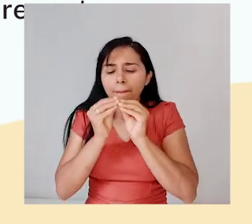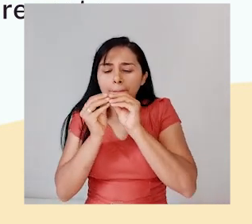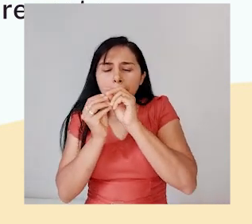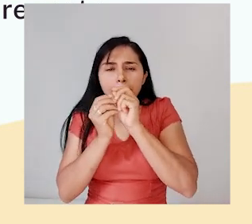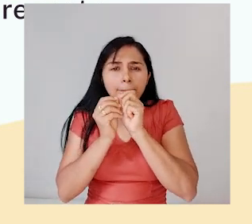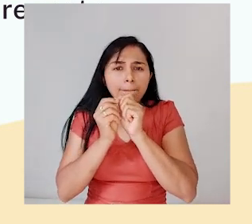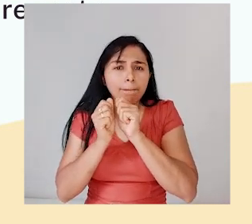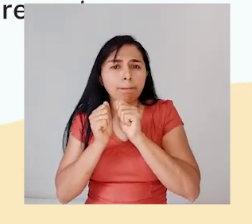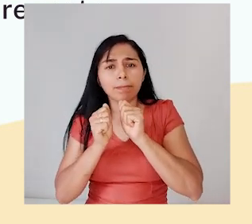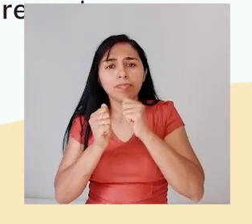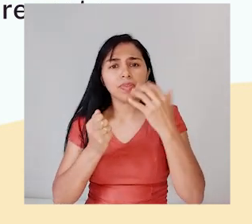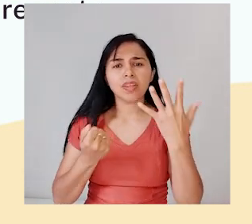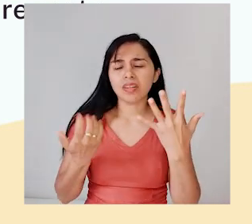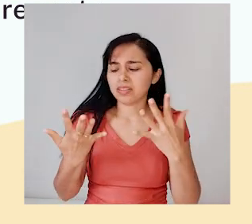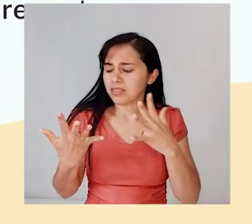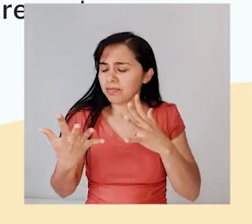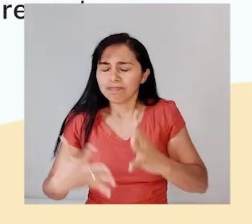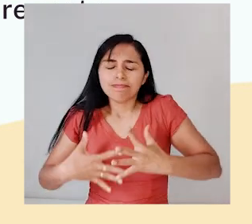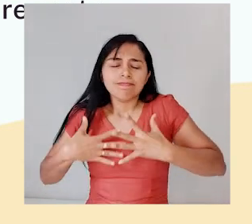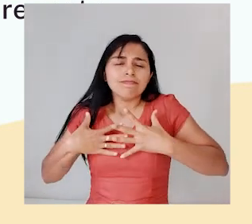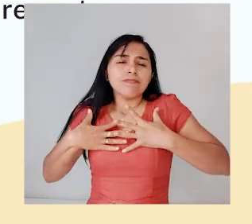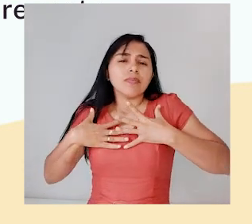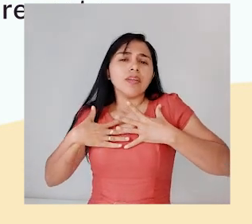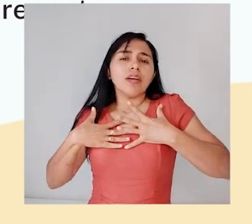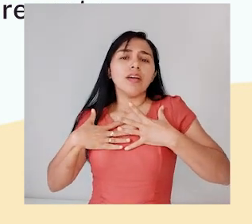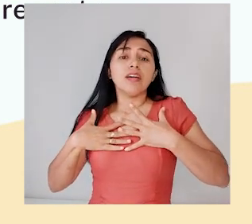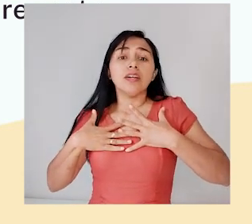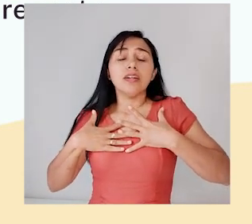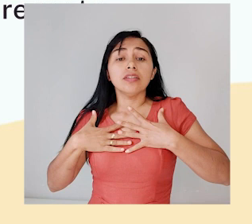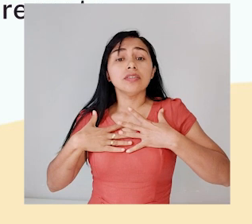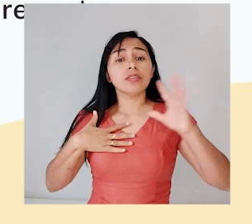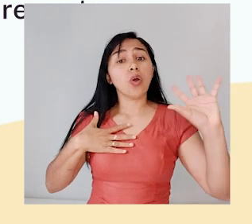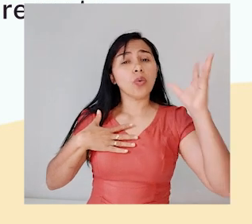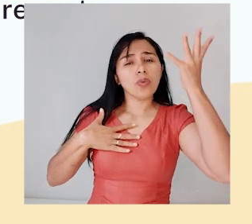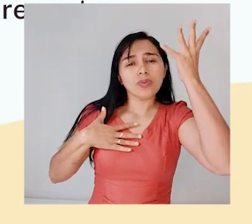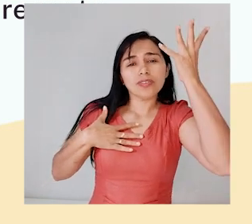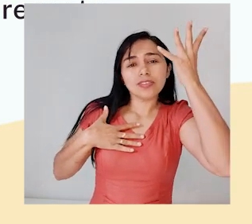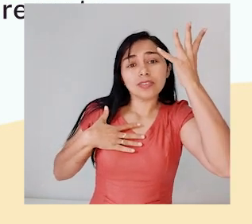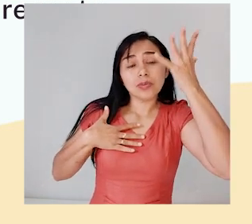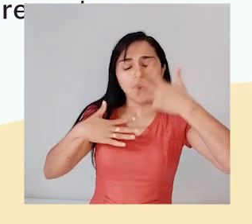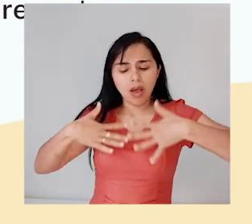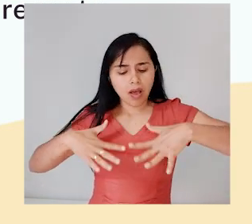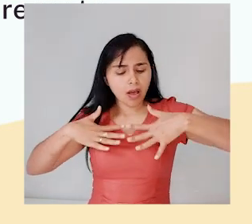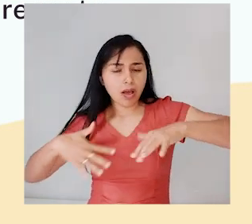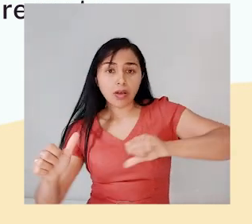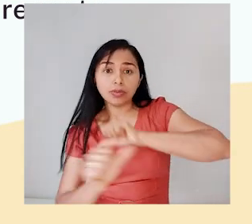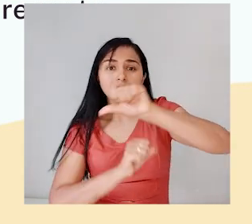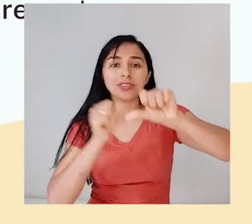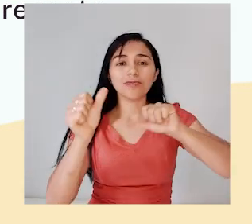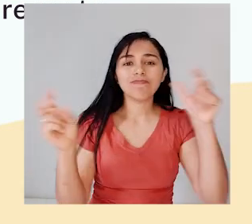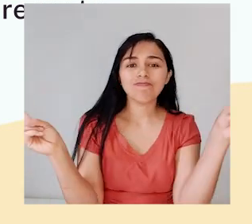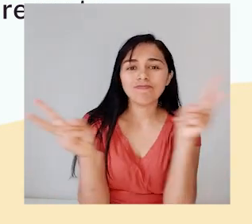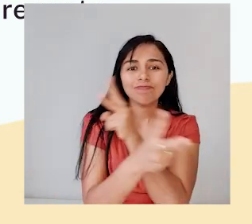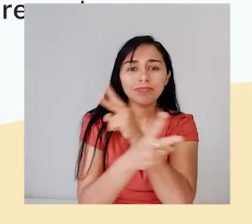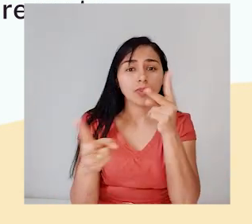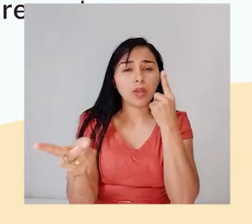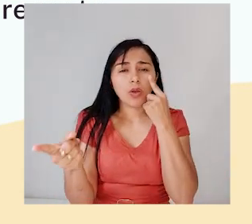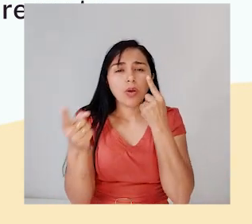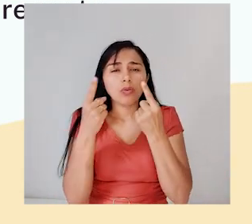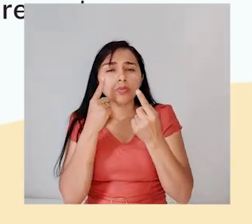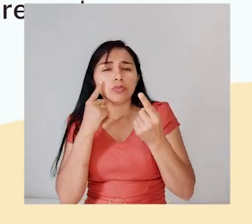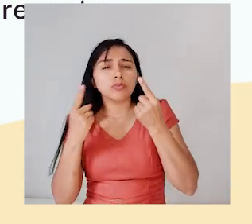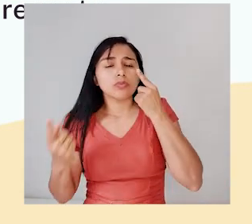espalmadas fez-se o espanto. De repente, da calma fez-se o vento, que dos olhos desfez a última